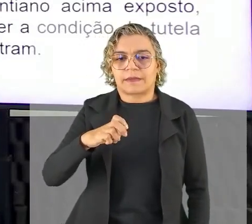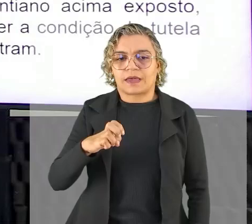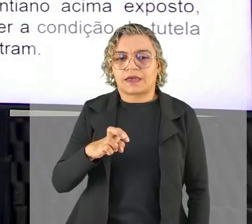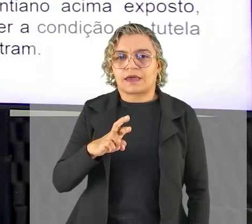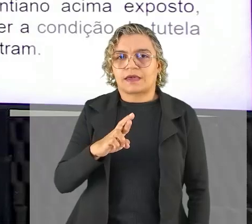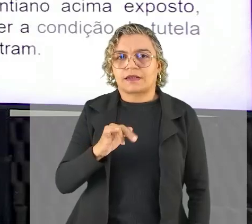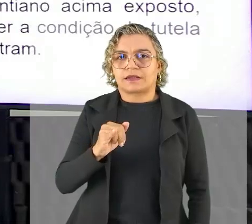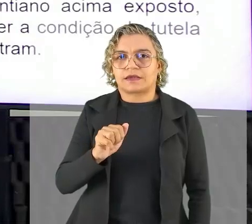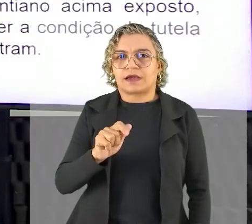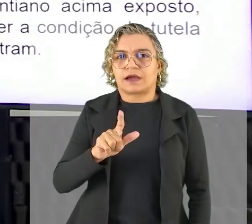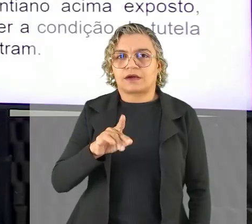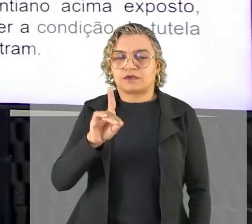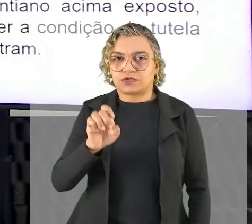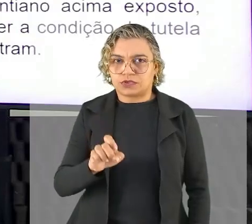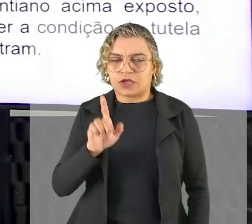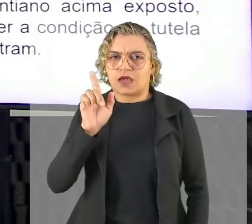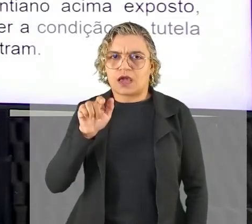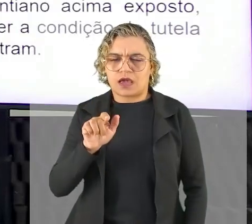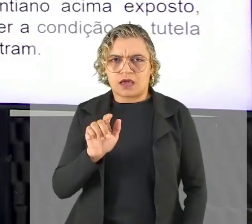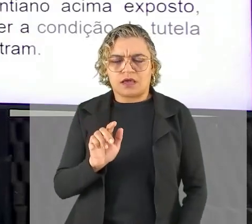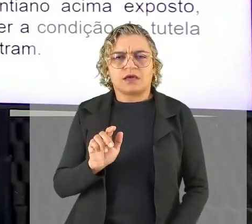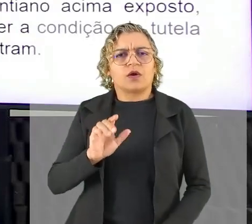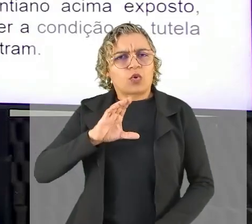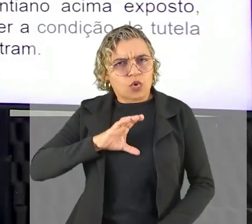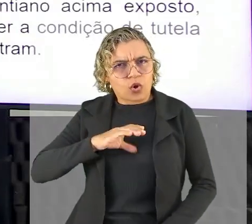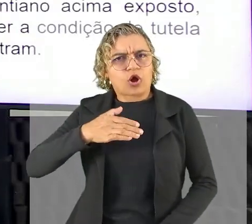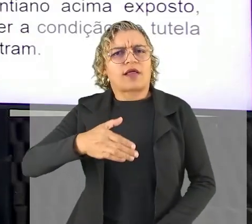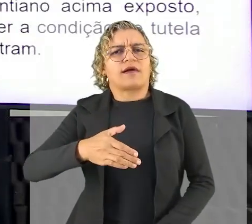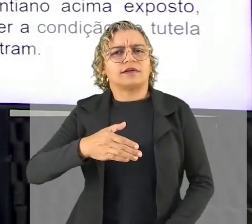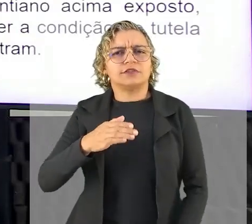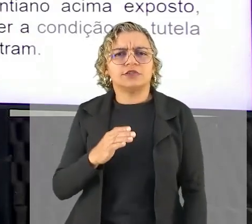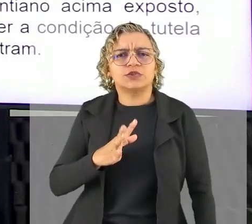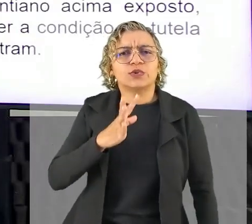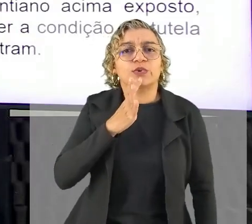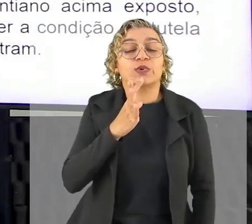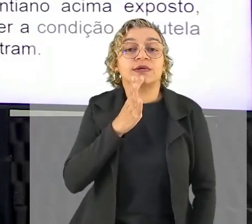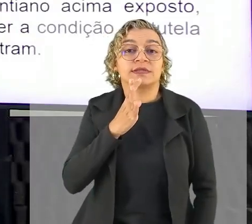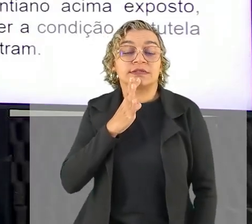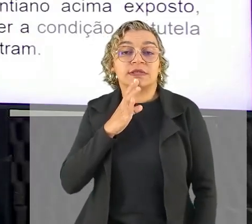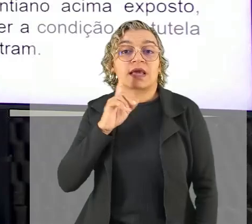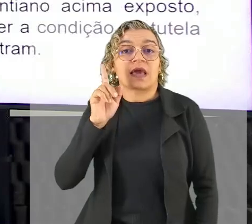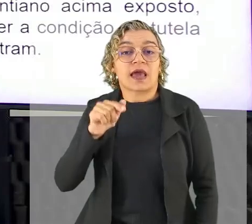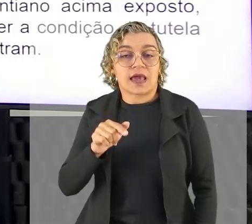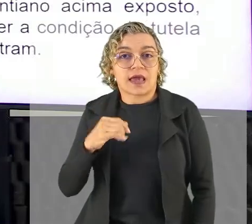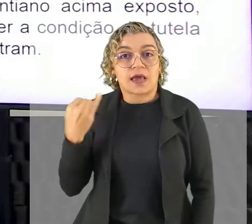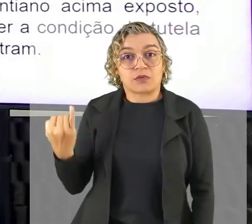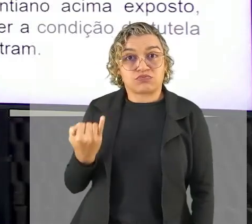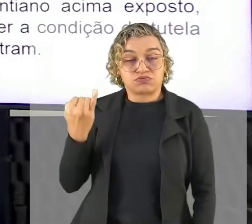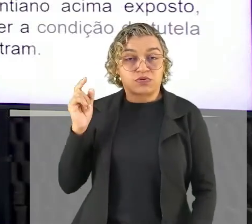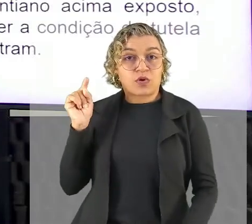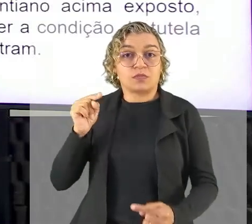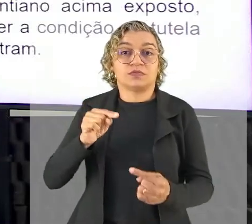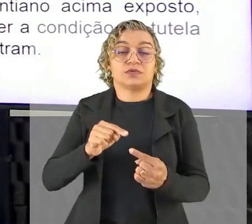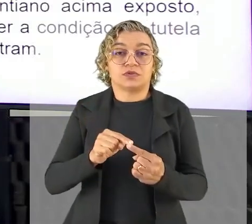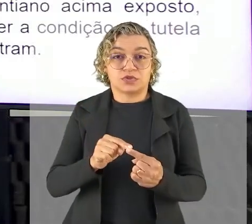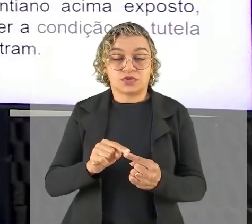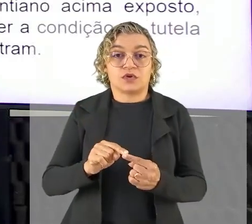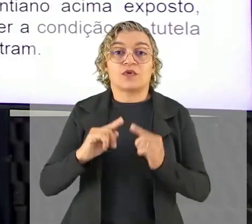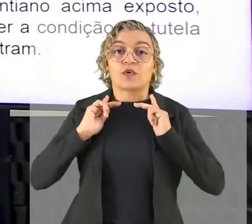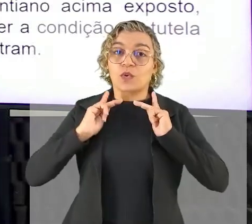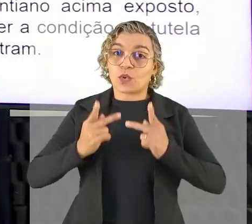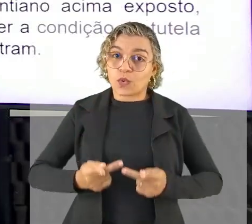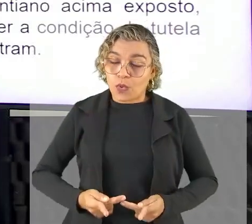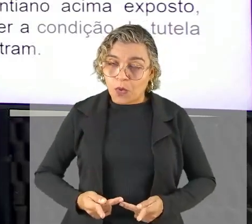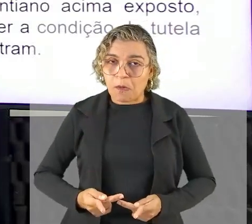saber, ousa conhecer. Né? Essa é a chave para o homem superar esse estado de tutelamento e sair